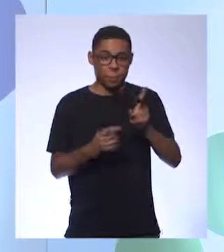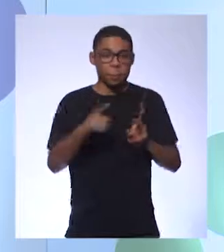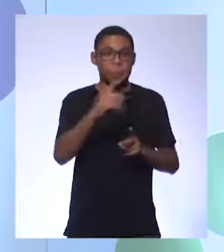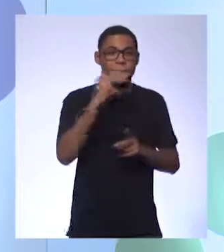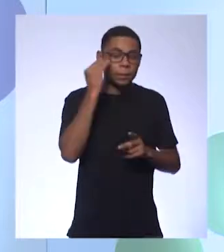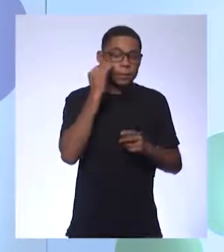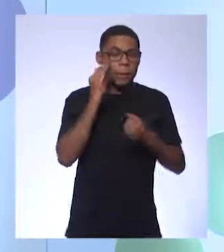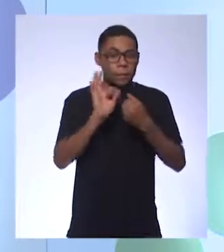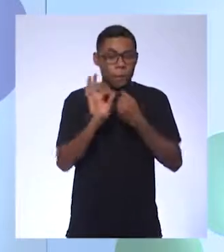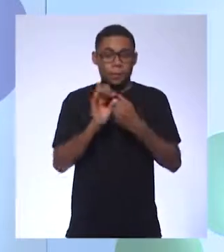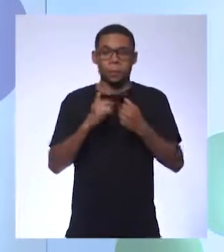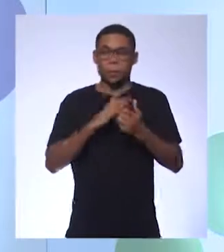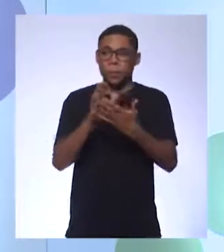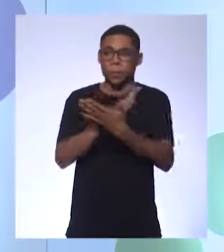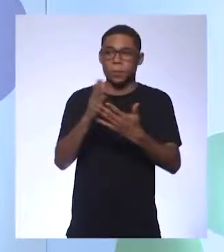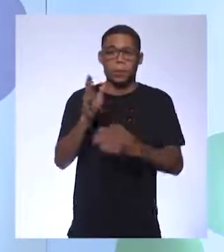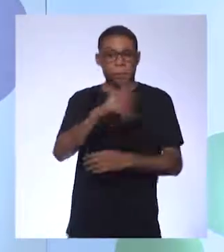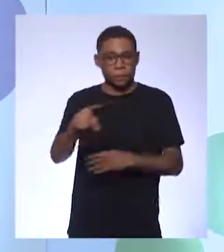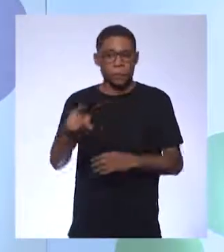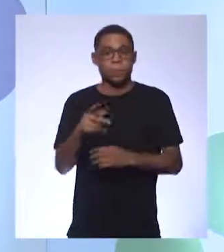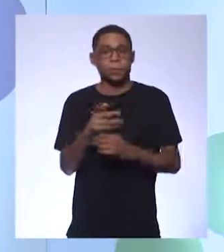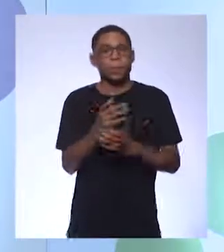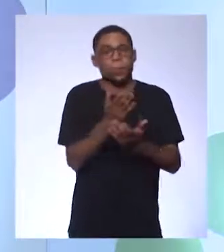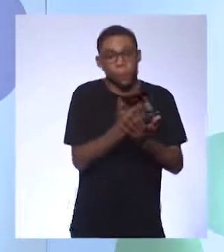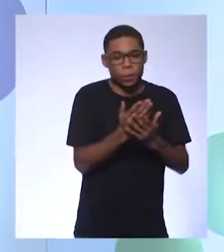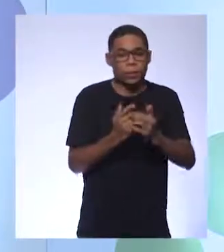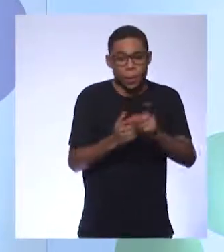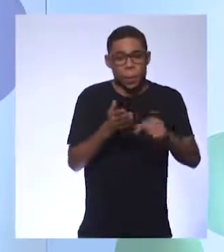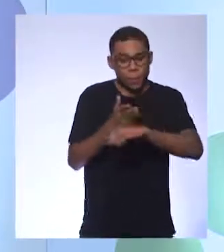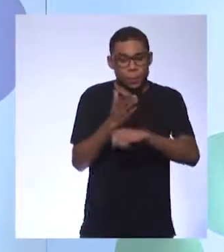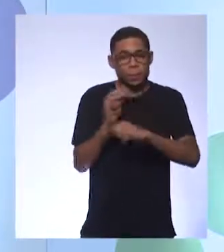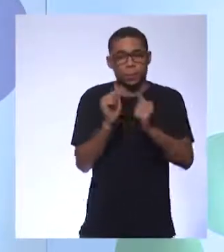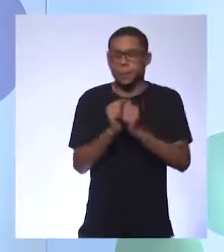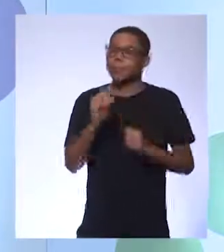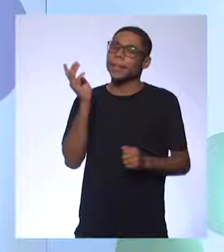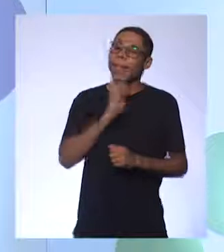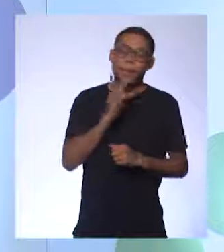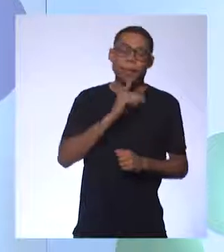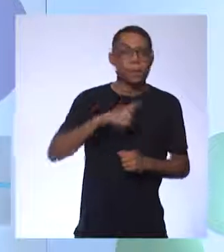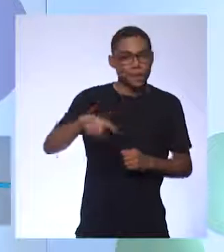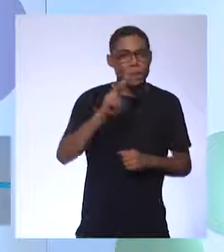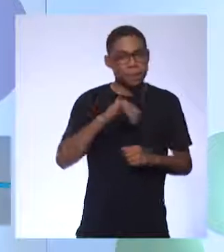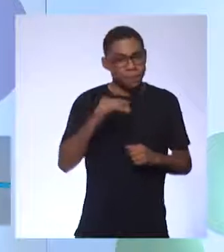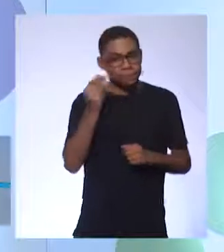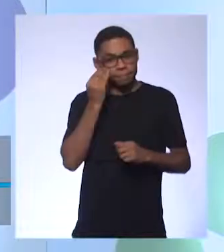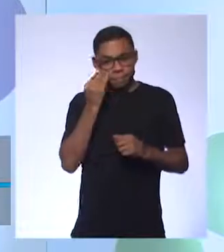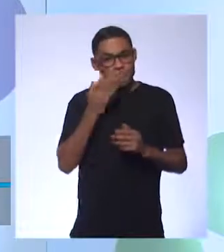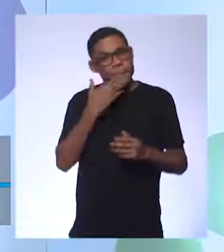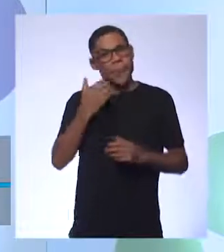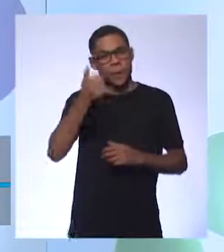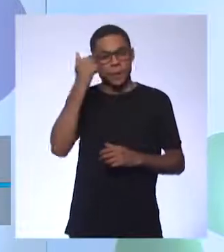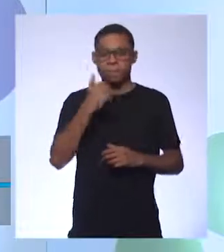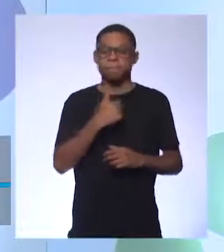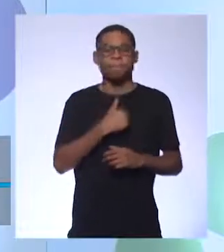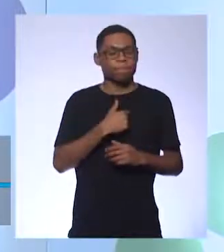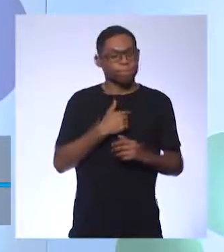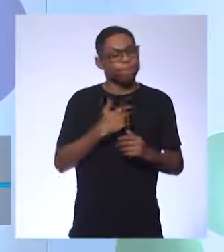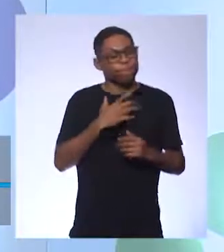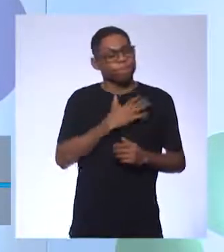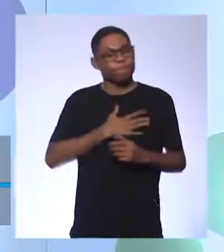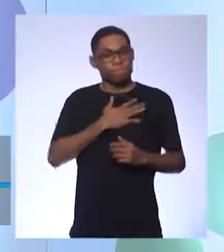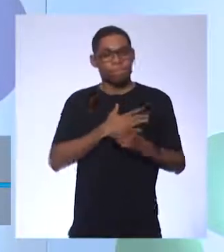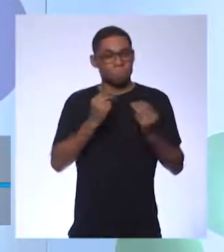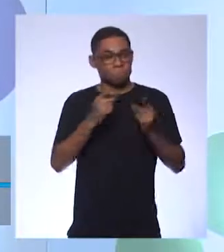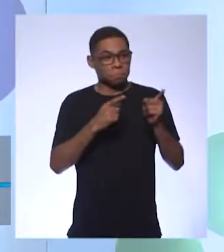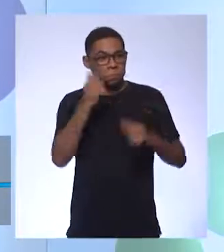então os professores, os estudantes que participam conosco, nossa, que legal, a gente vai aprimorando e, olha, adorei a participação dele, aprendi